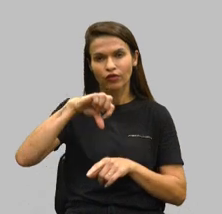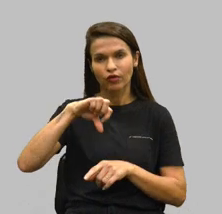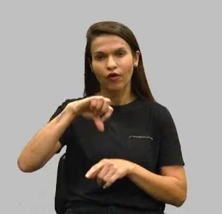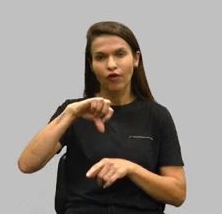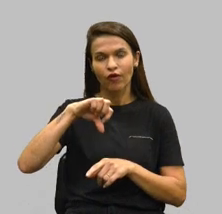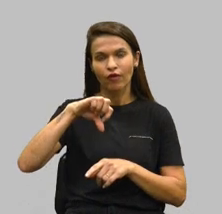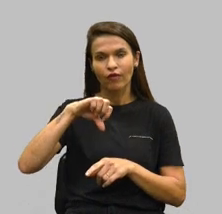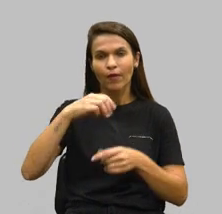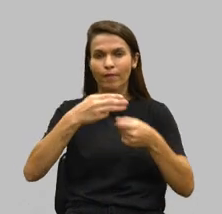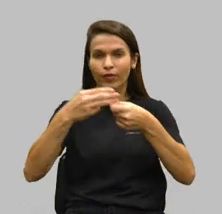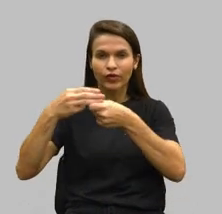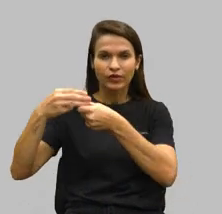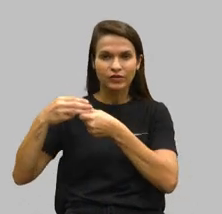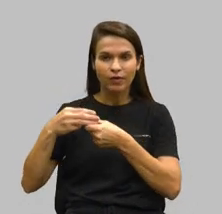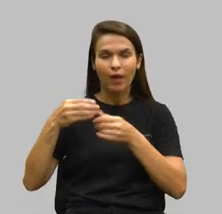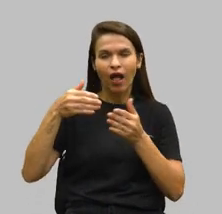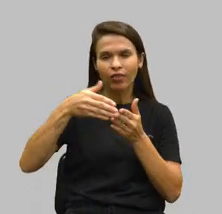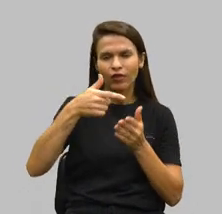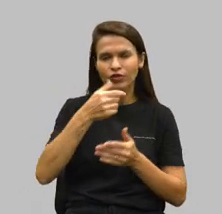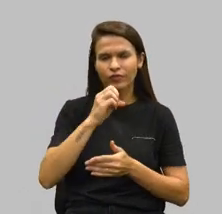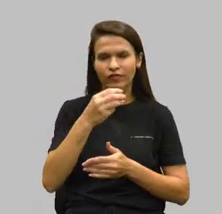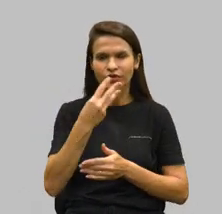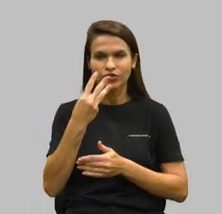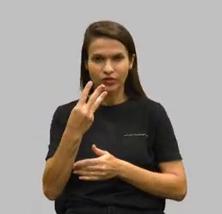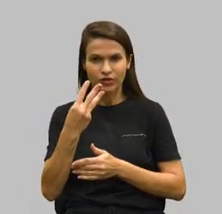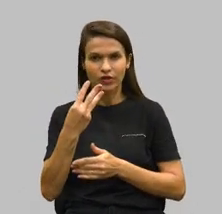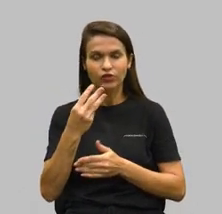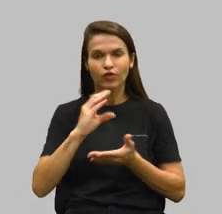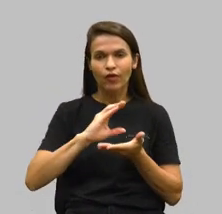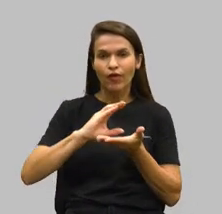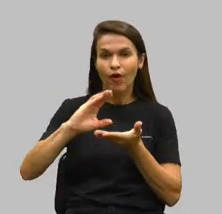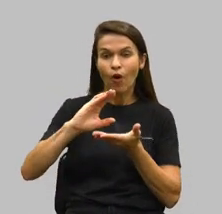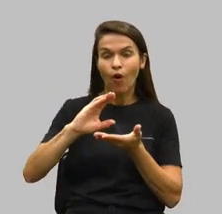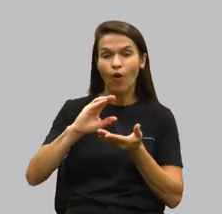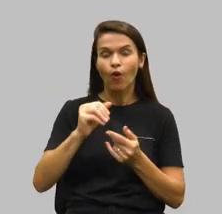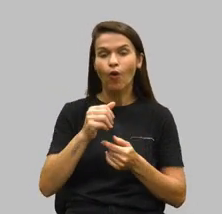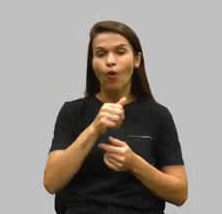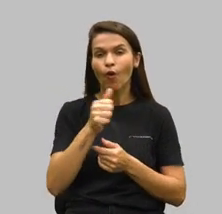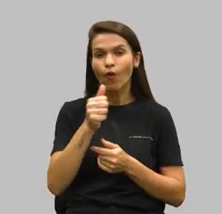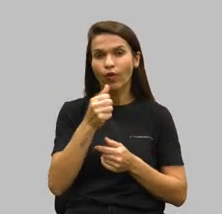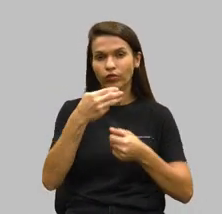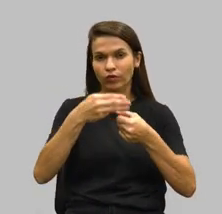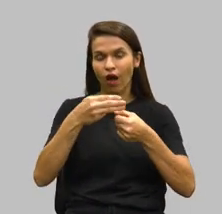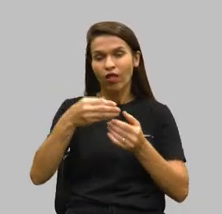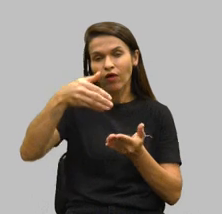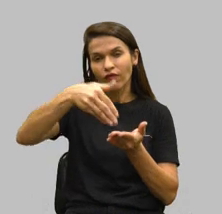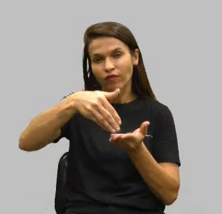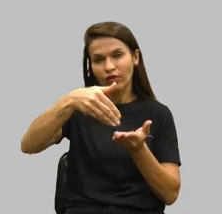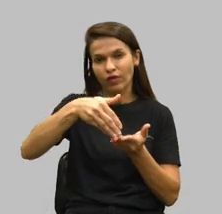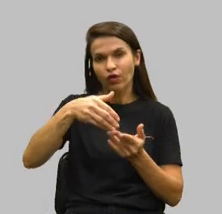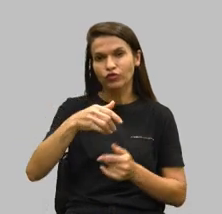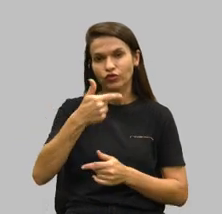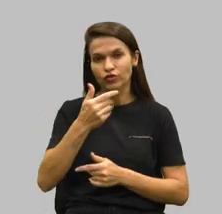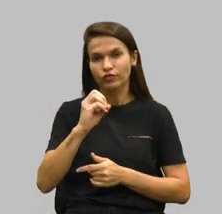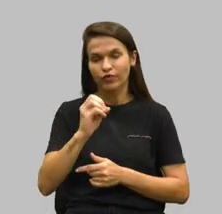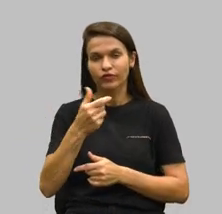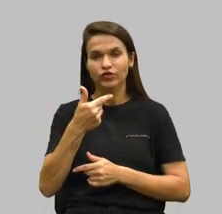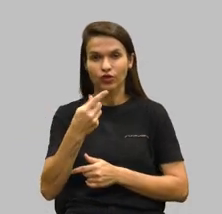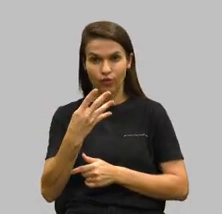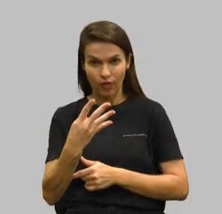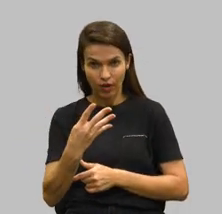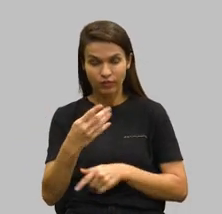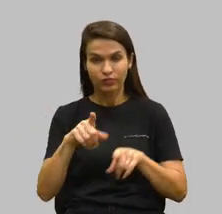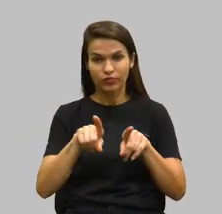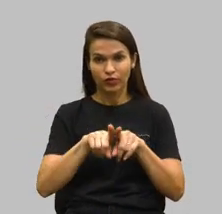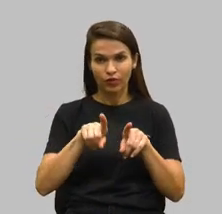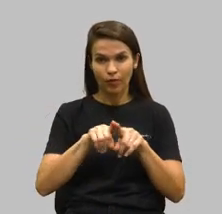estamos com uma previsão de ampliação do repasse a 11 municípios até o final de 2024 da mesma forma um